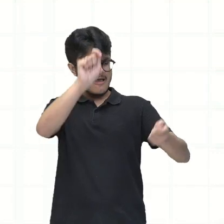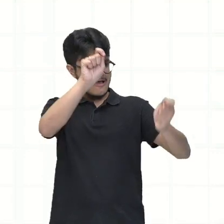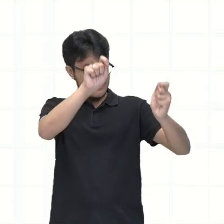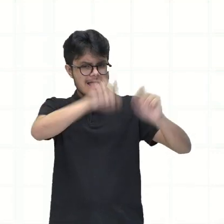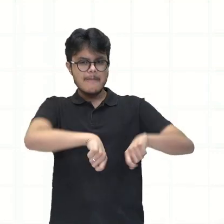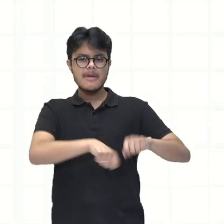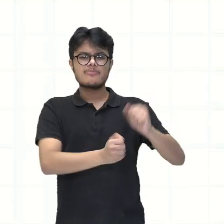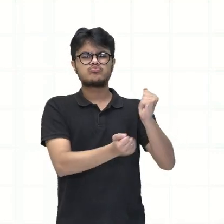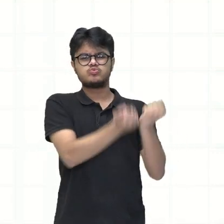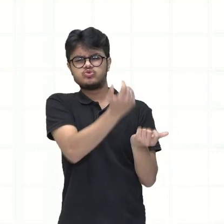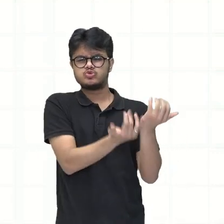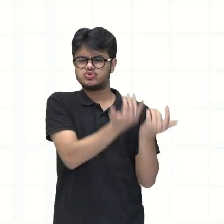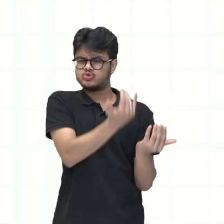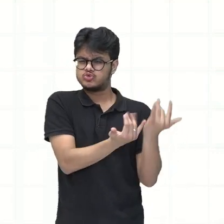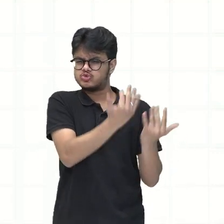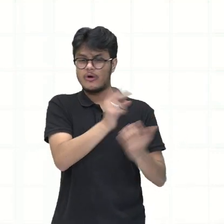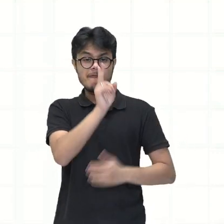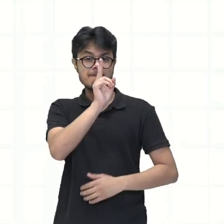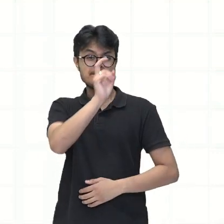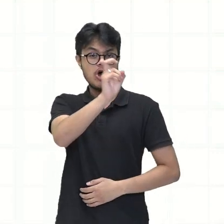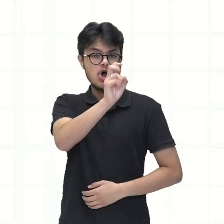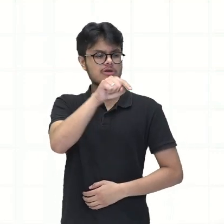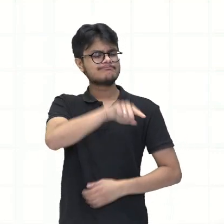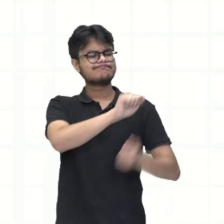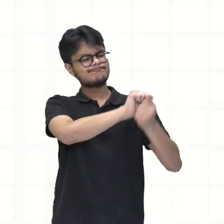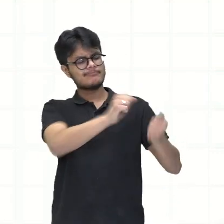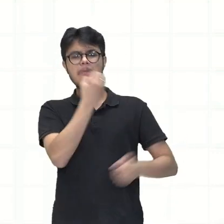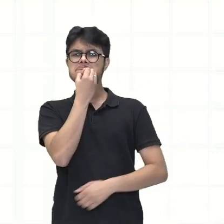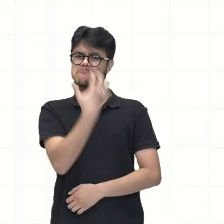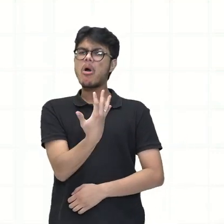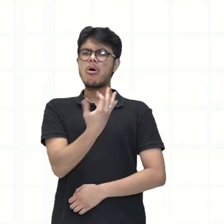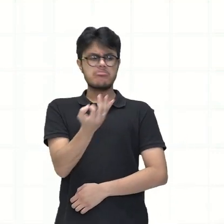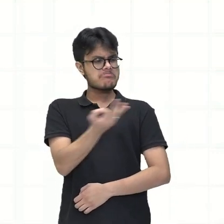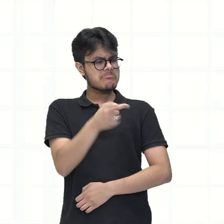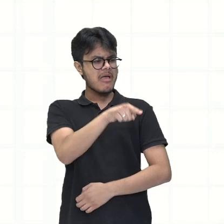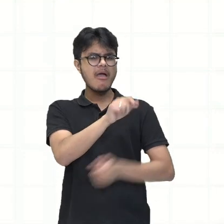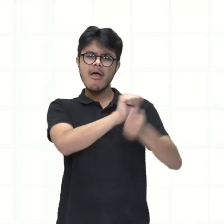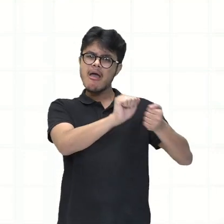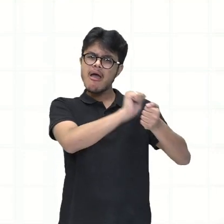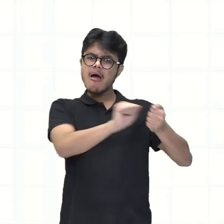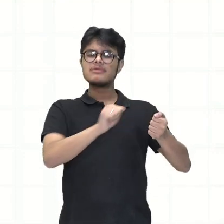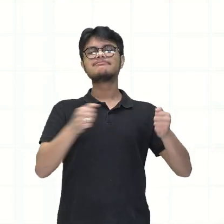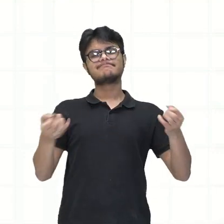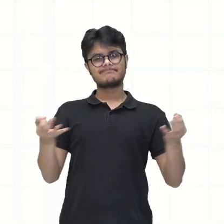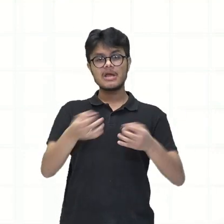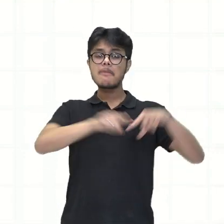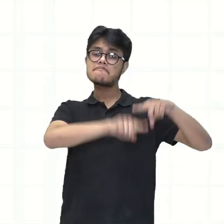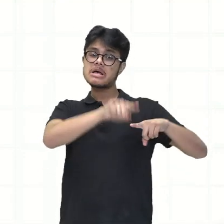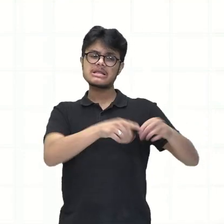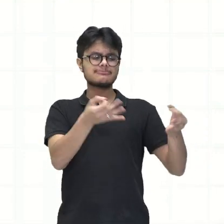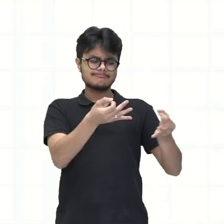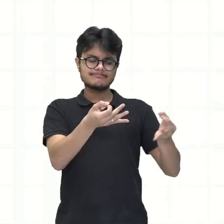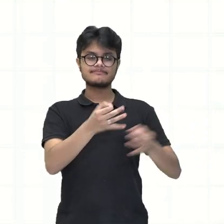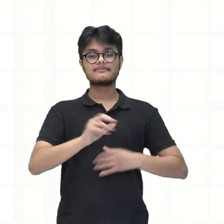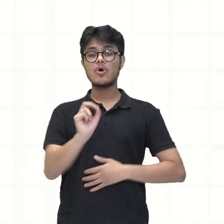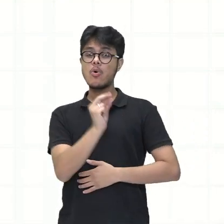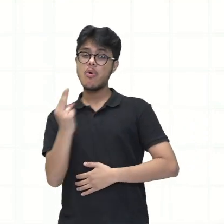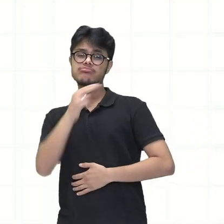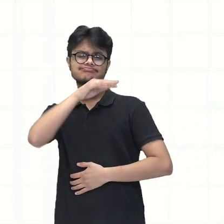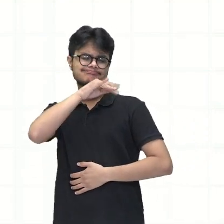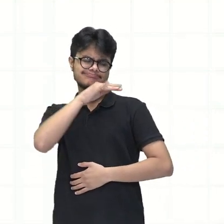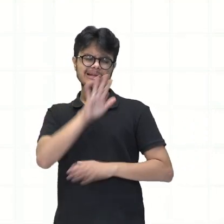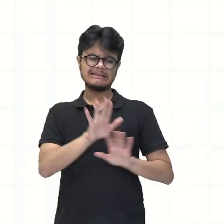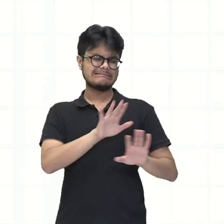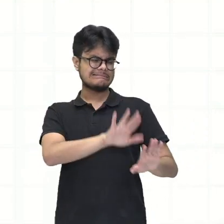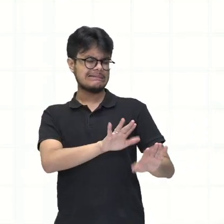produzir calor é a maneira que a gente sabe se aquele carvão é bom, é